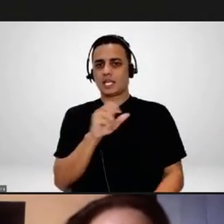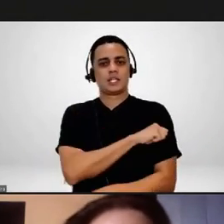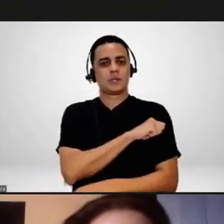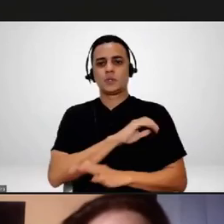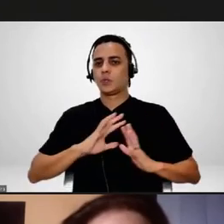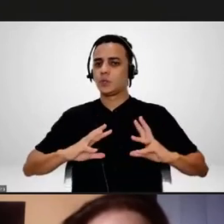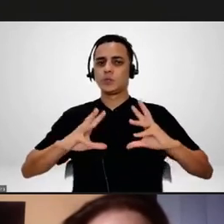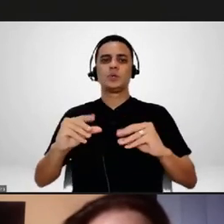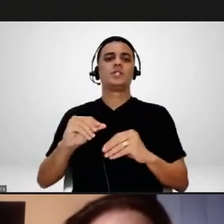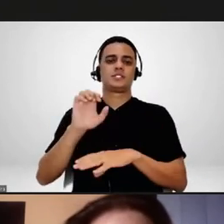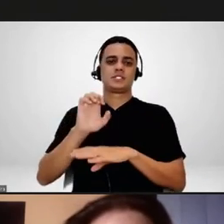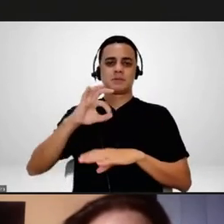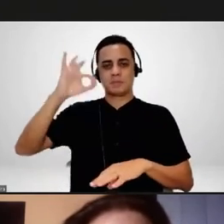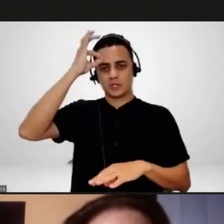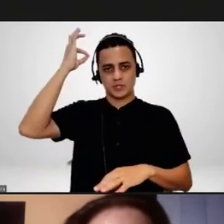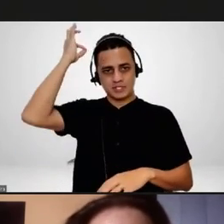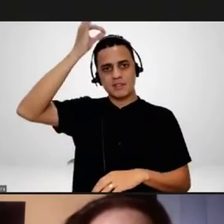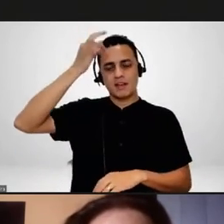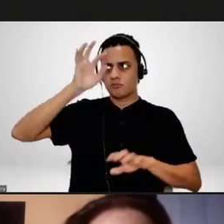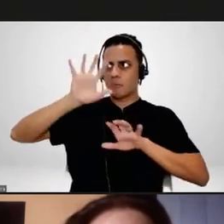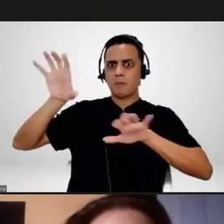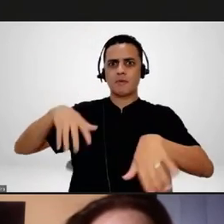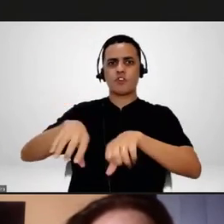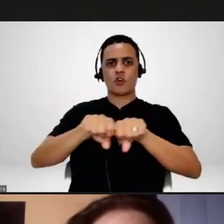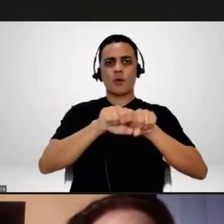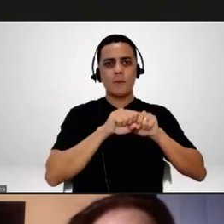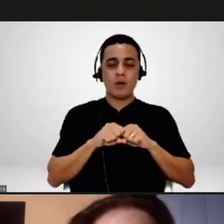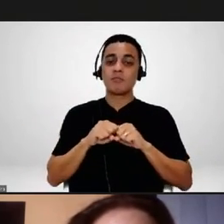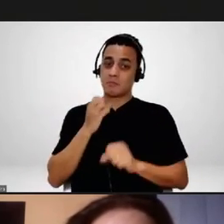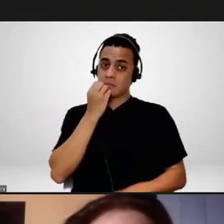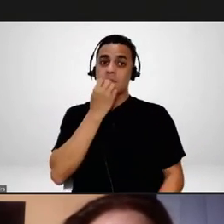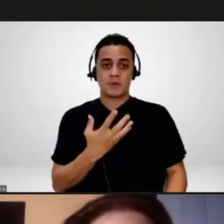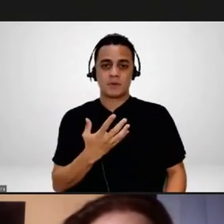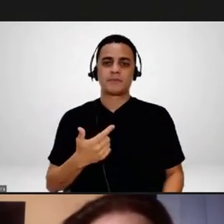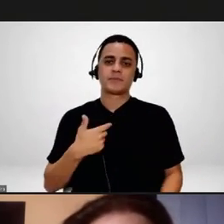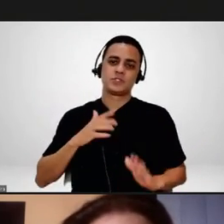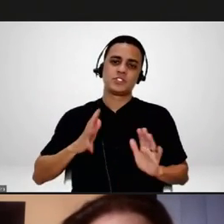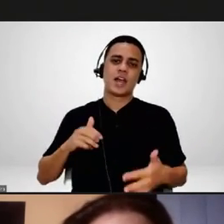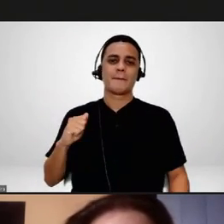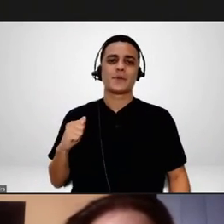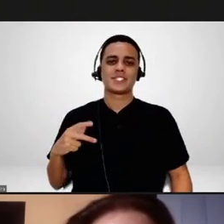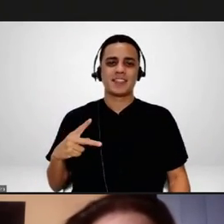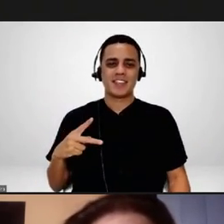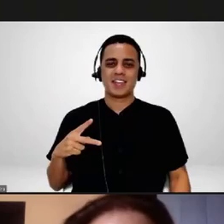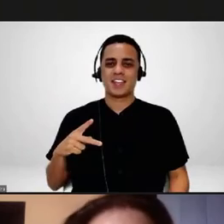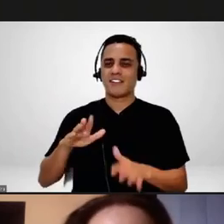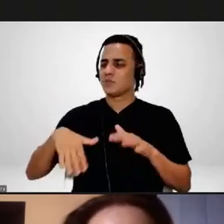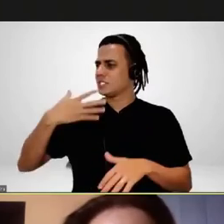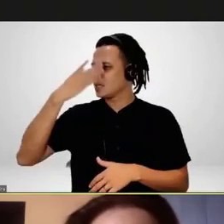Espírito Santo. Então, foi um modo também de manter ativo. Eu me aposentei, eu já até esqueço o